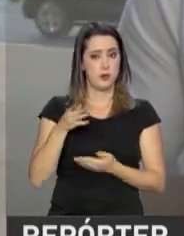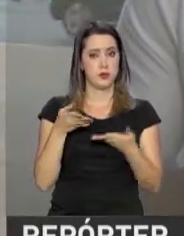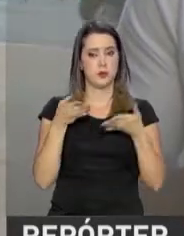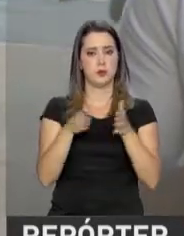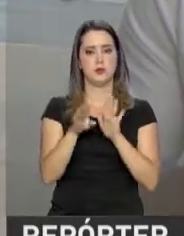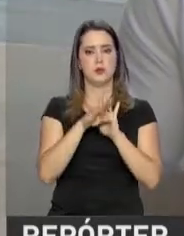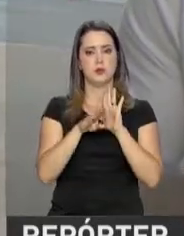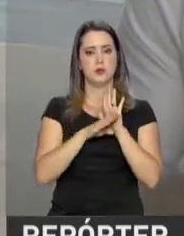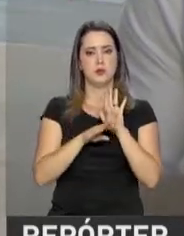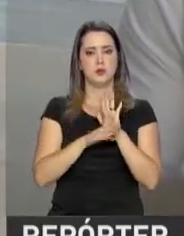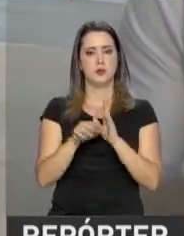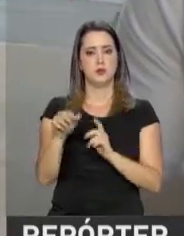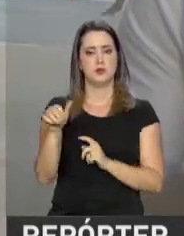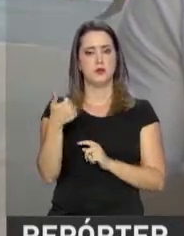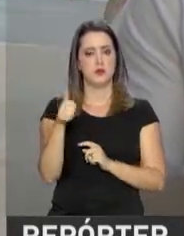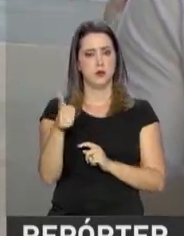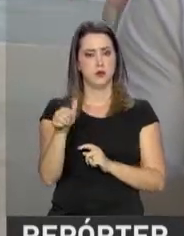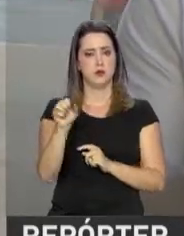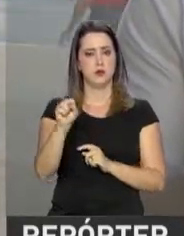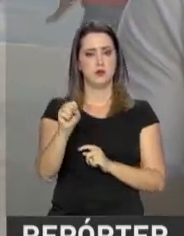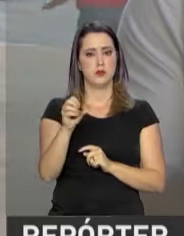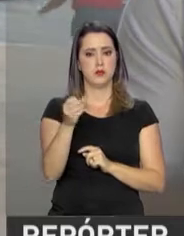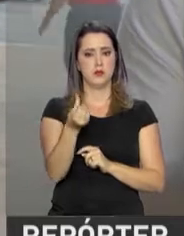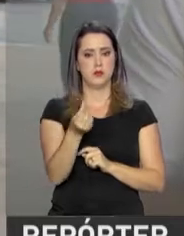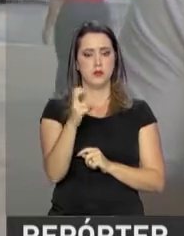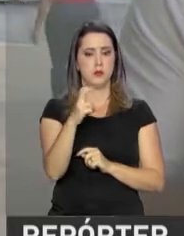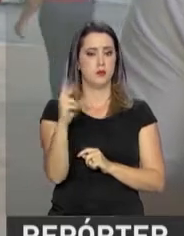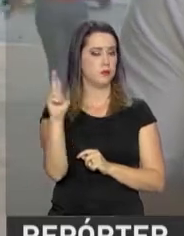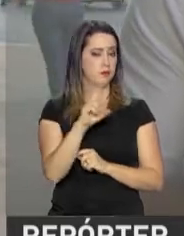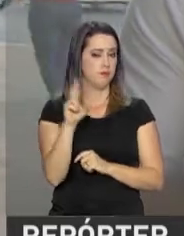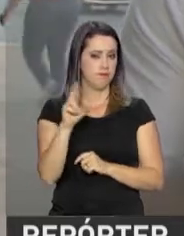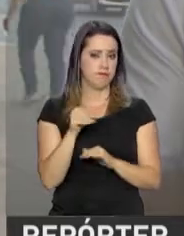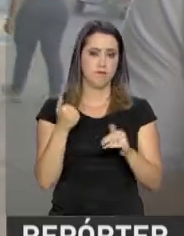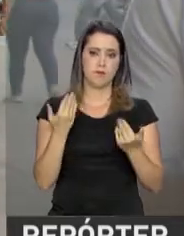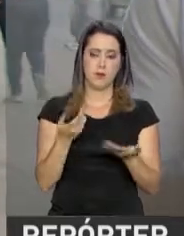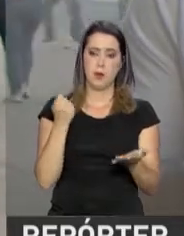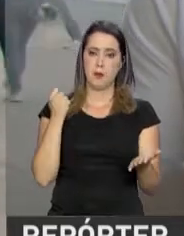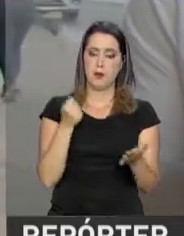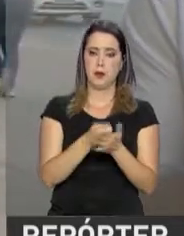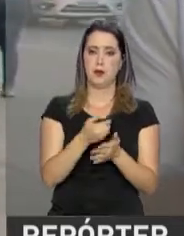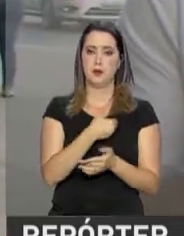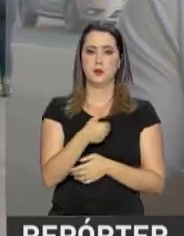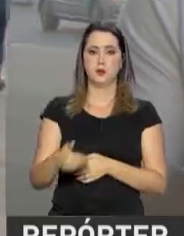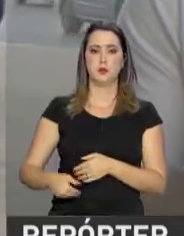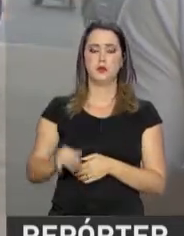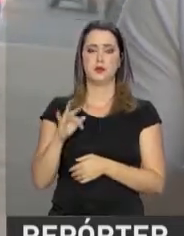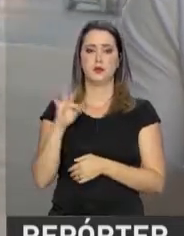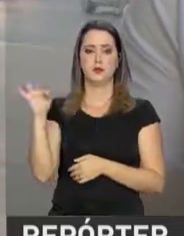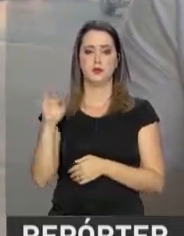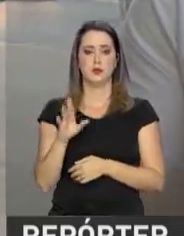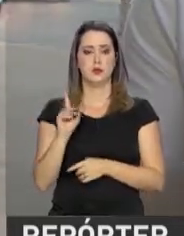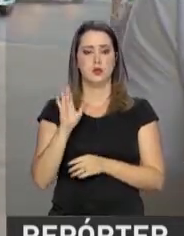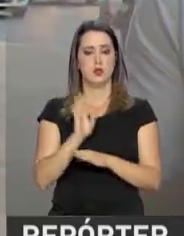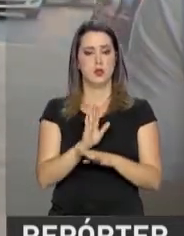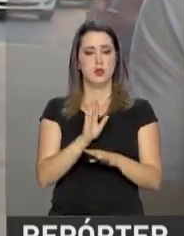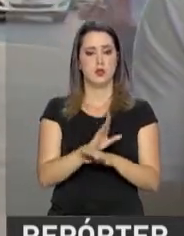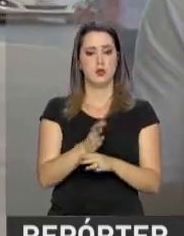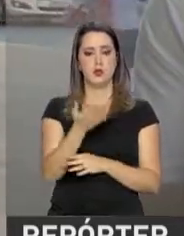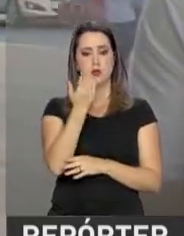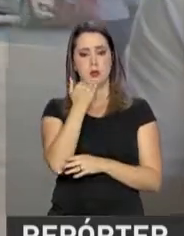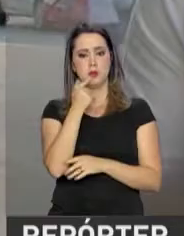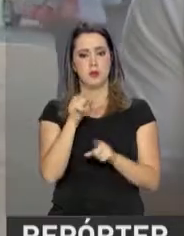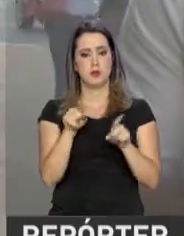é de 11 mil oitocentos e sessenta e cinco reais e custeado pelo governo federal já os auxílios alimentação